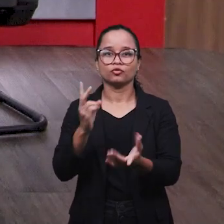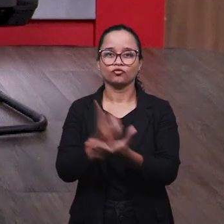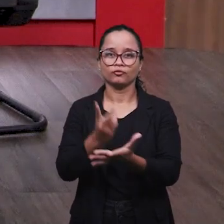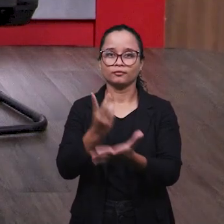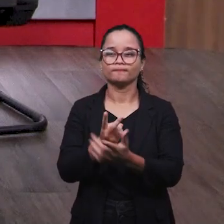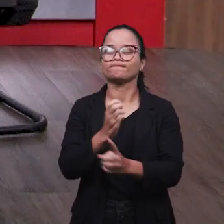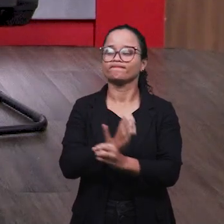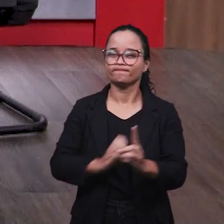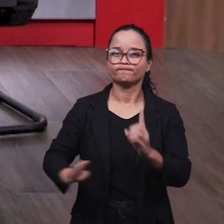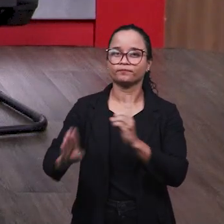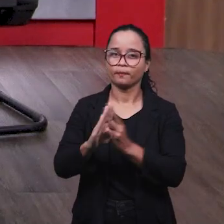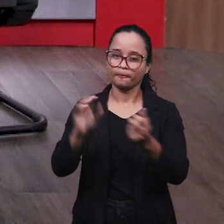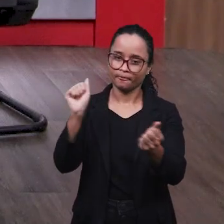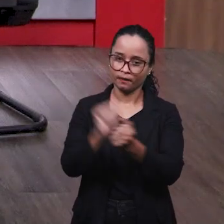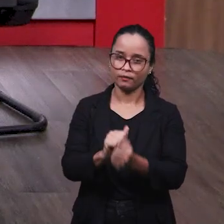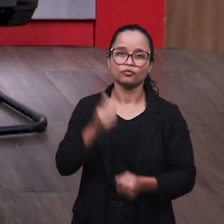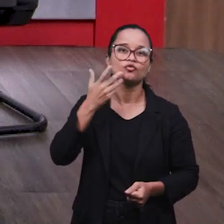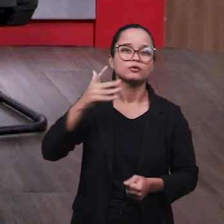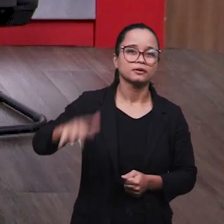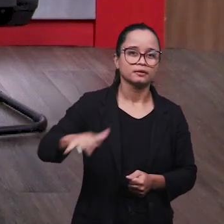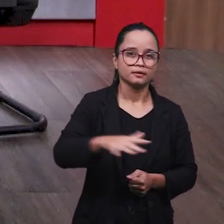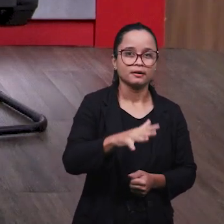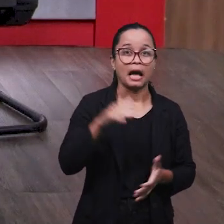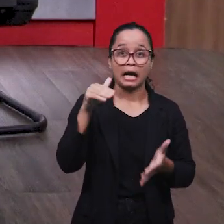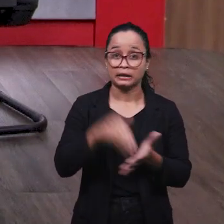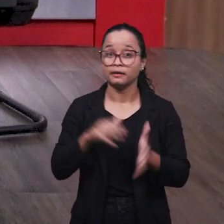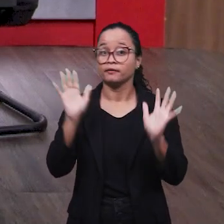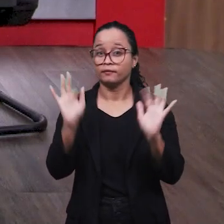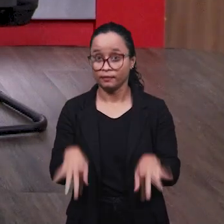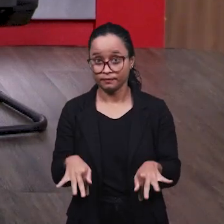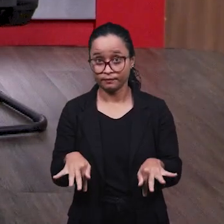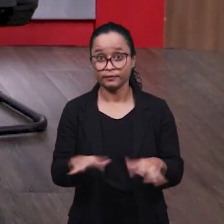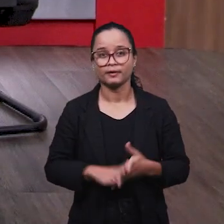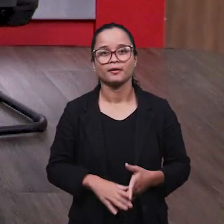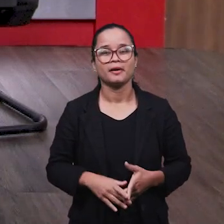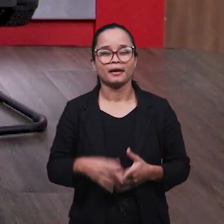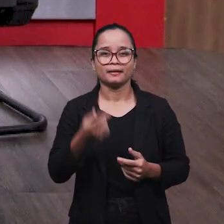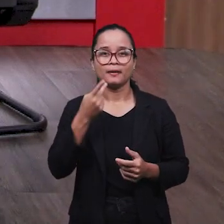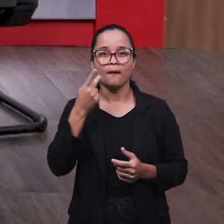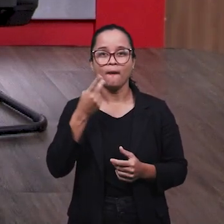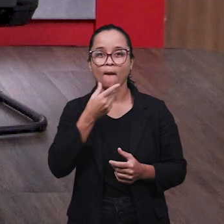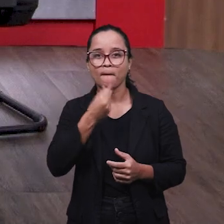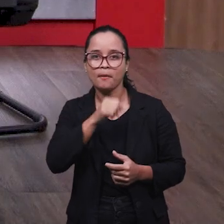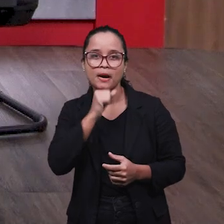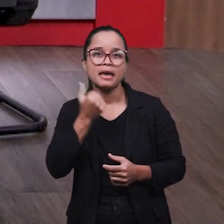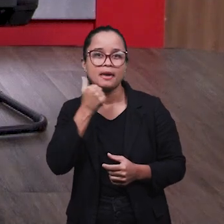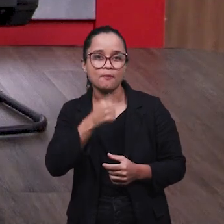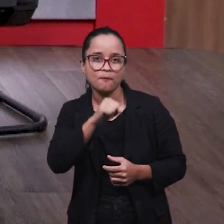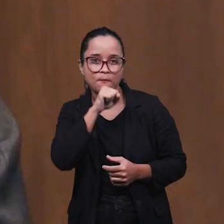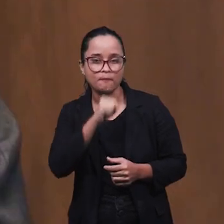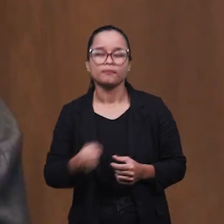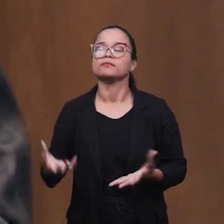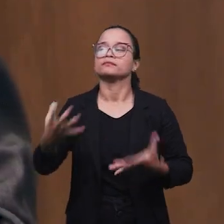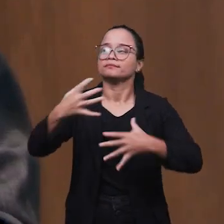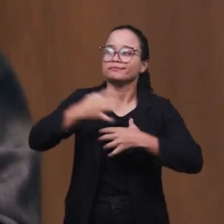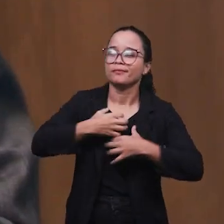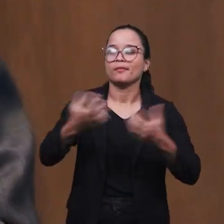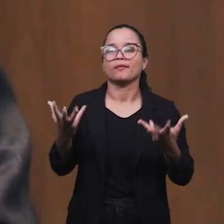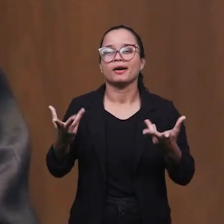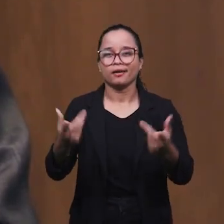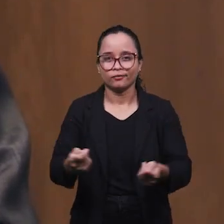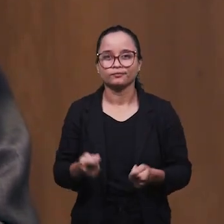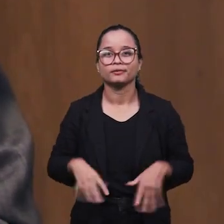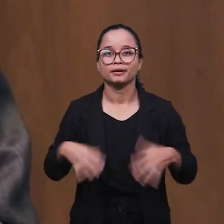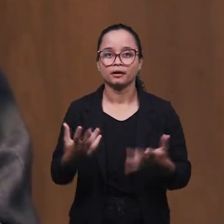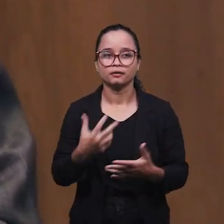na escola bíblica junto com as crianças até o final. E isso deixou os pais maravilhados. Aleluia, porque os pais pensavam que nem podiam ir à